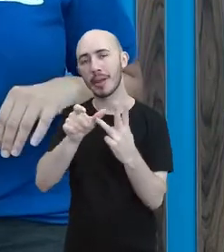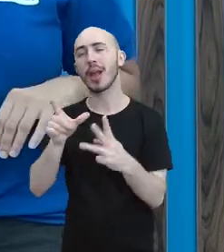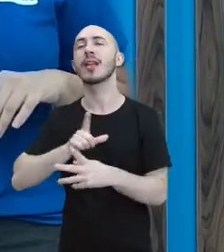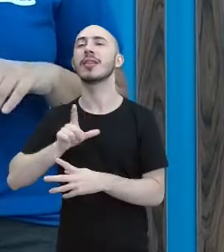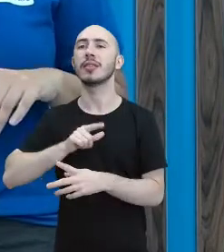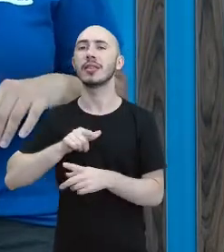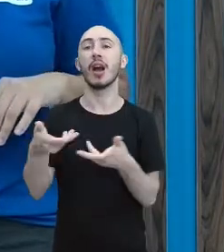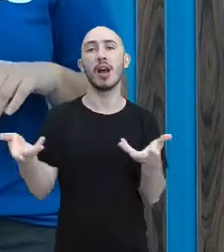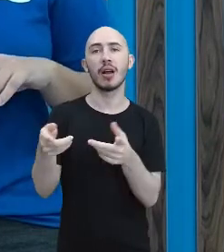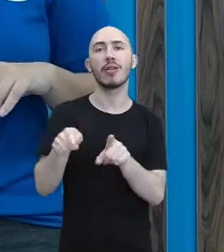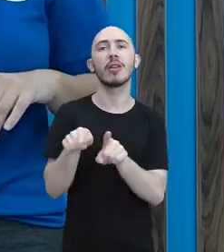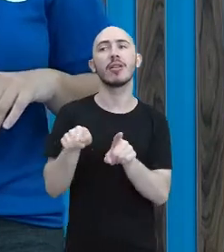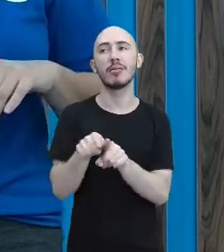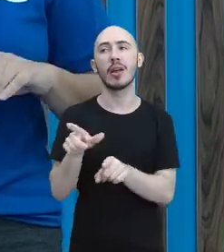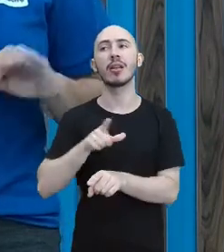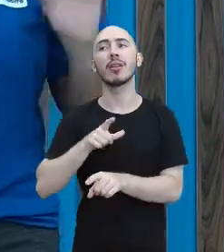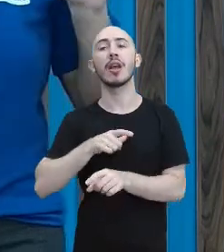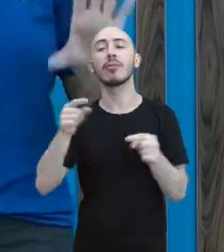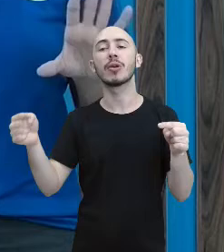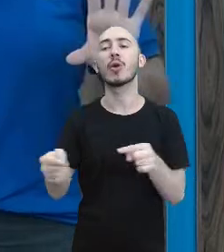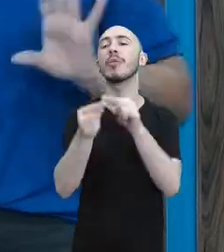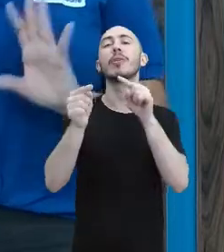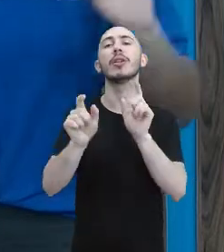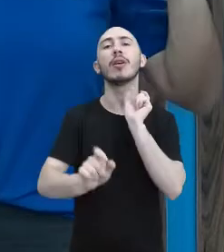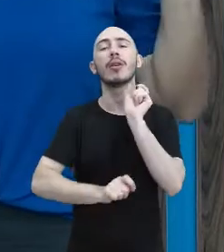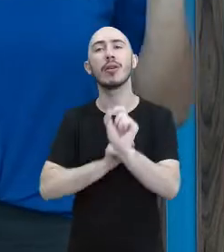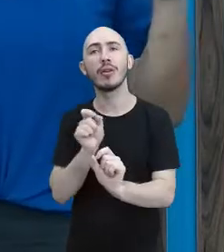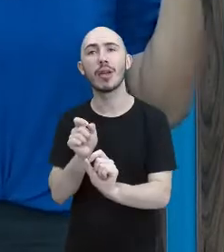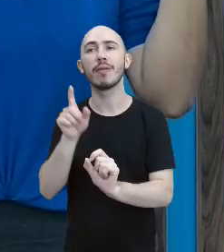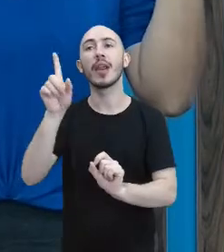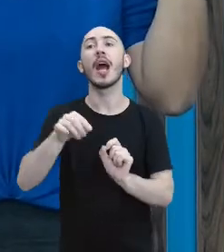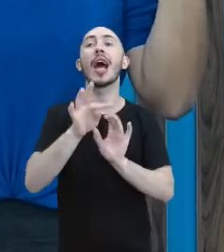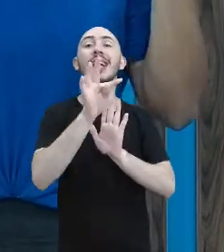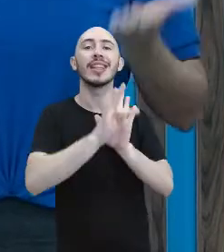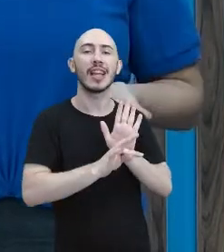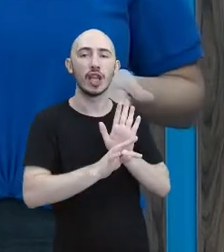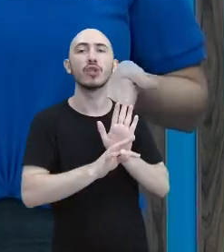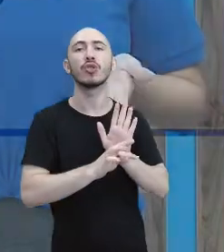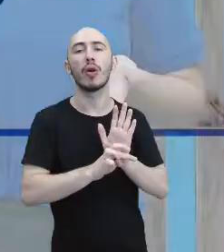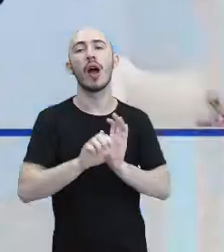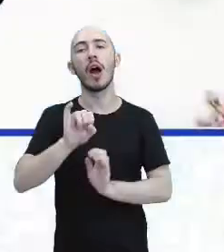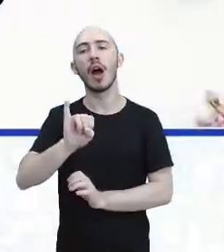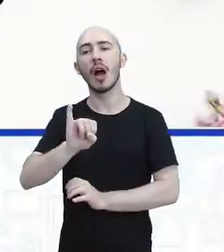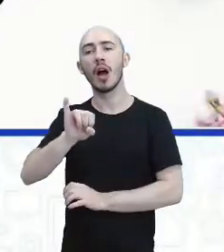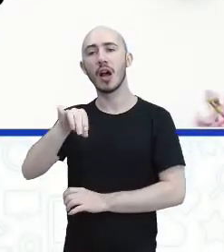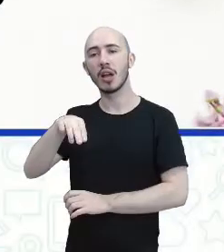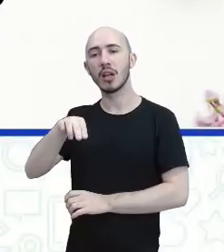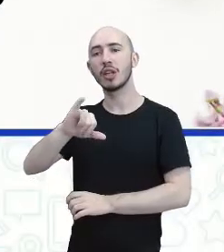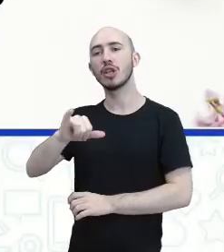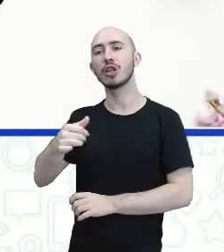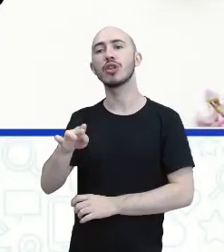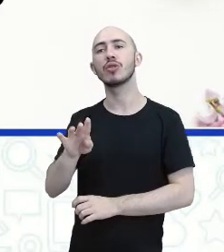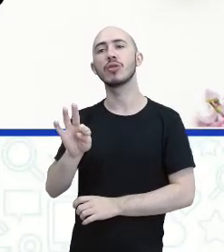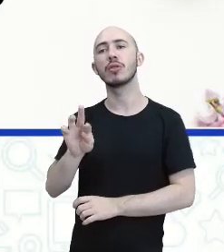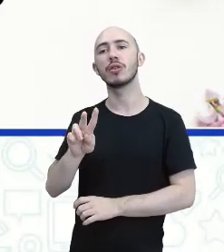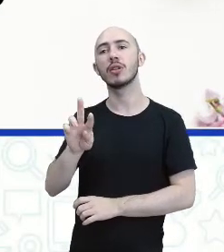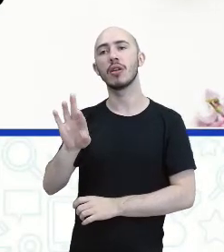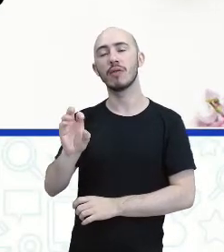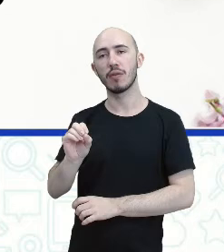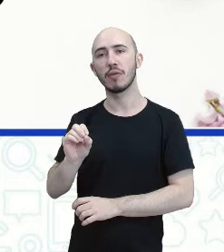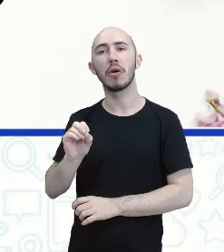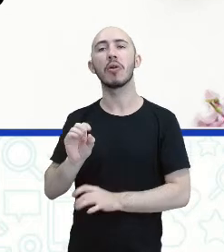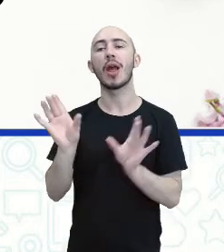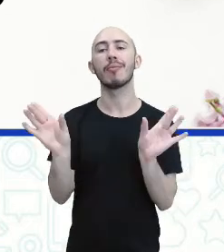acabou de ver. Por quê? Porque eles são textos injuntivos. E o que são textos injuntivos?